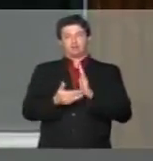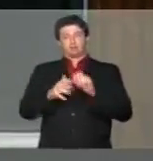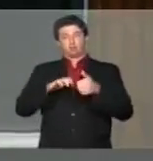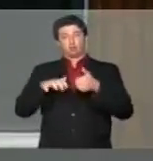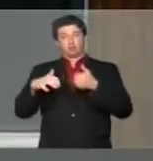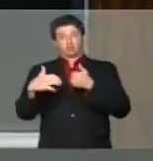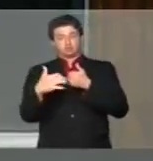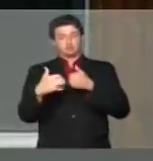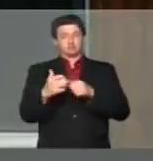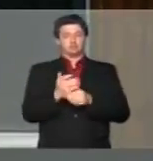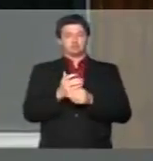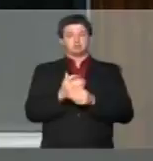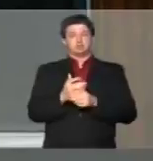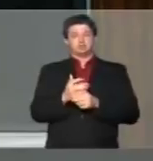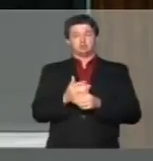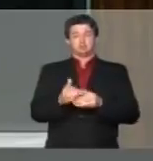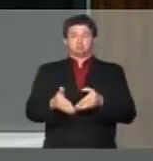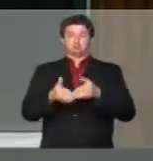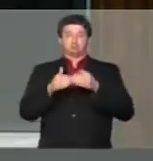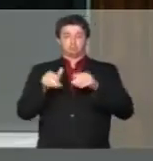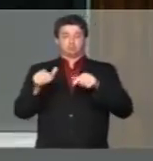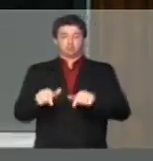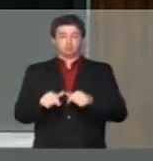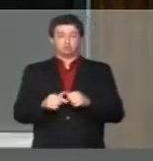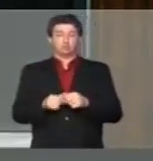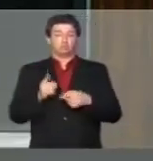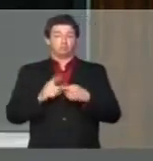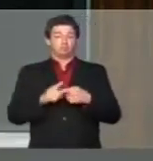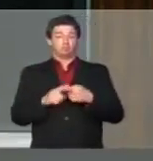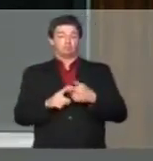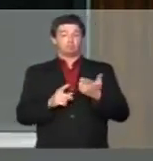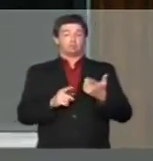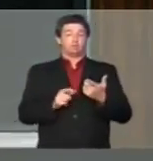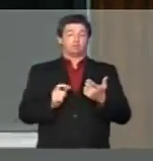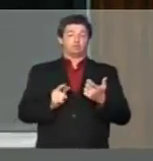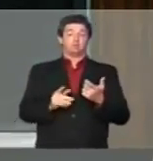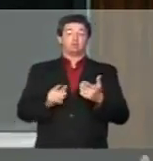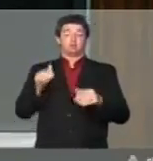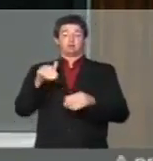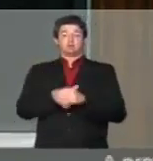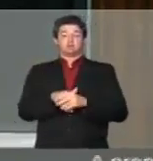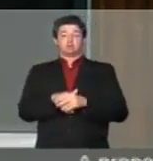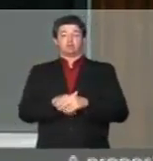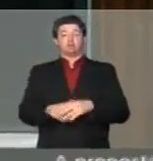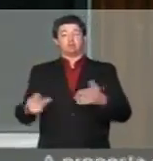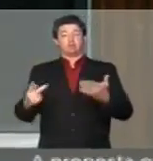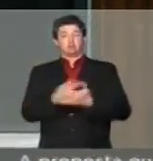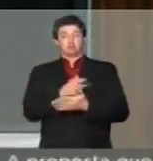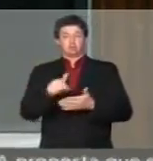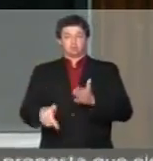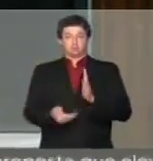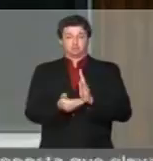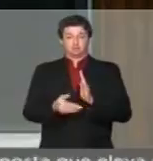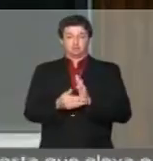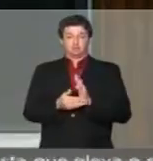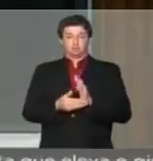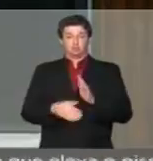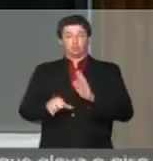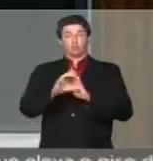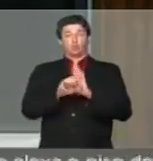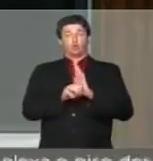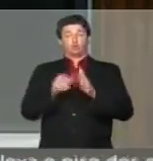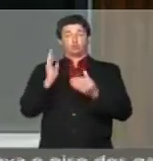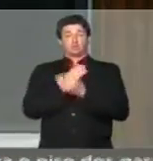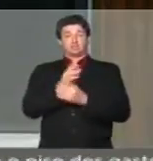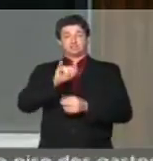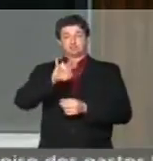Líderes, fizeram essa reivindicação depois da votação nessa casa do novo Código de Processo